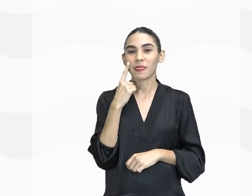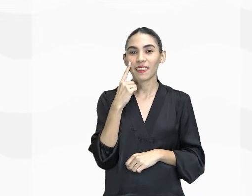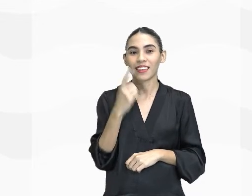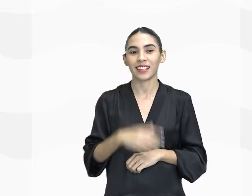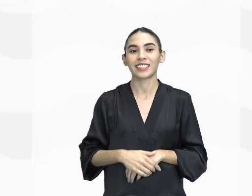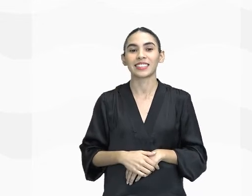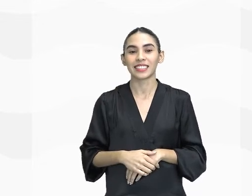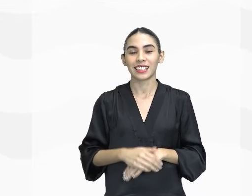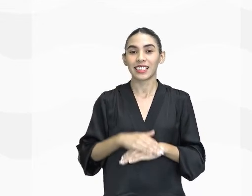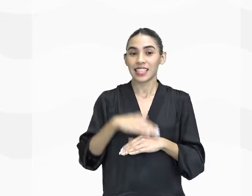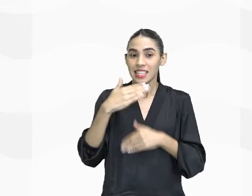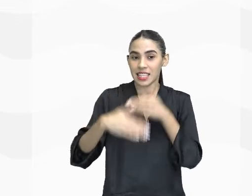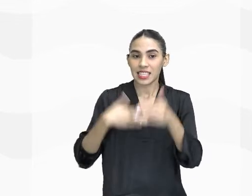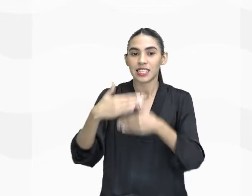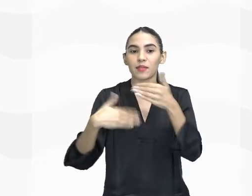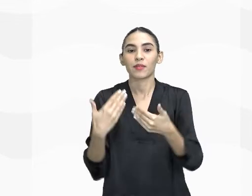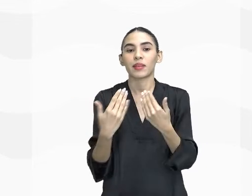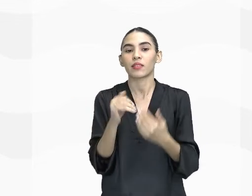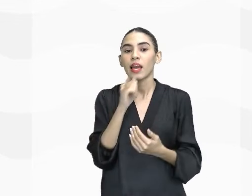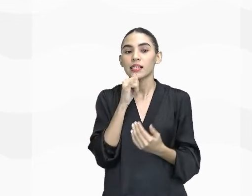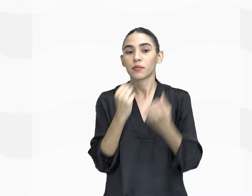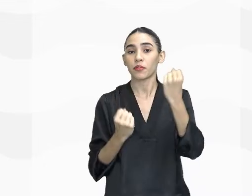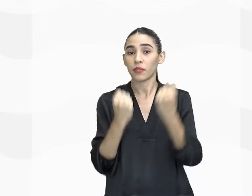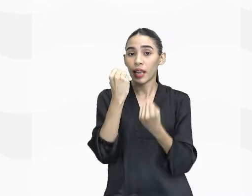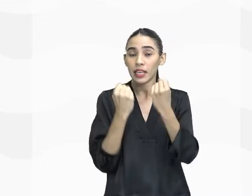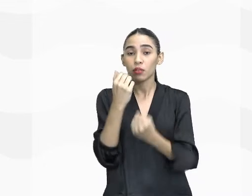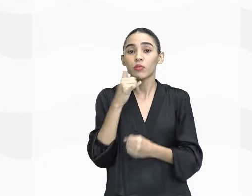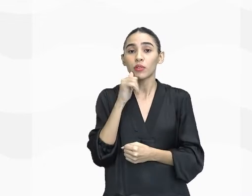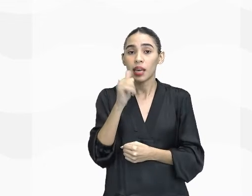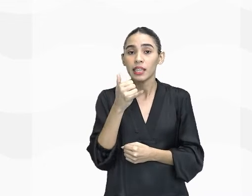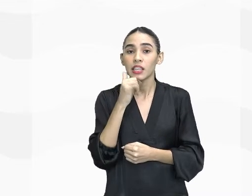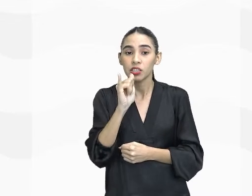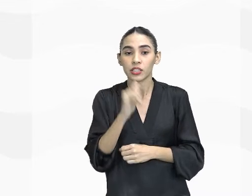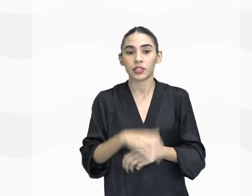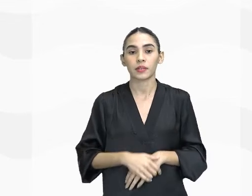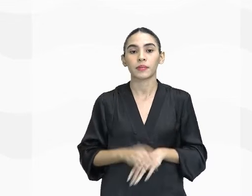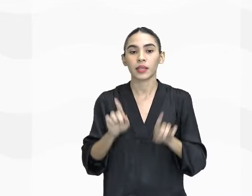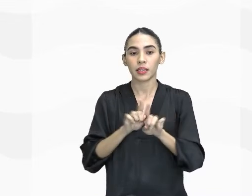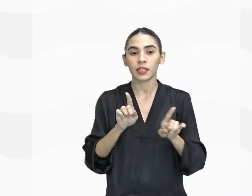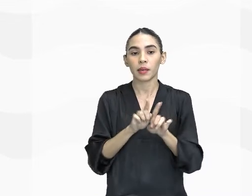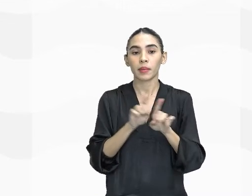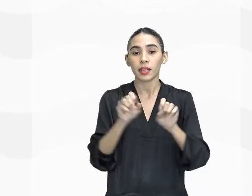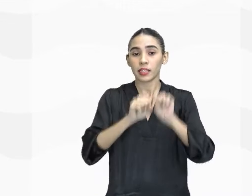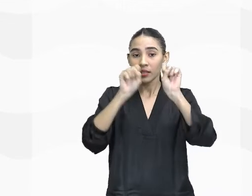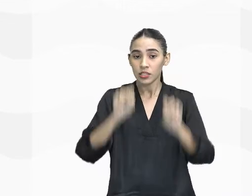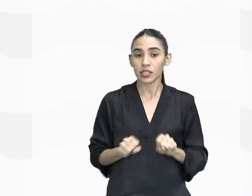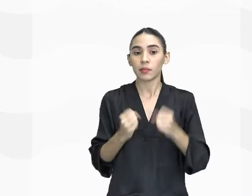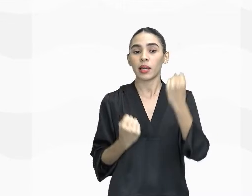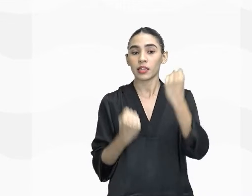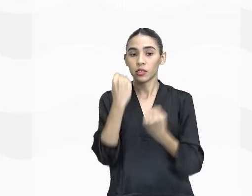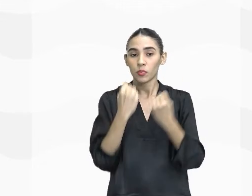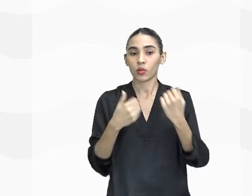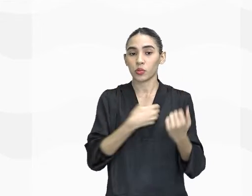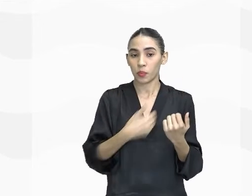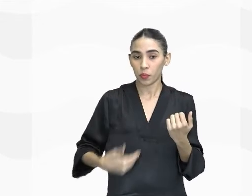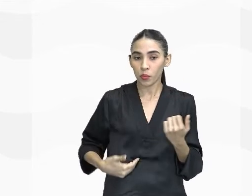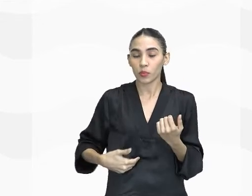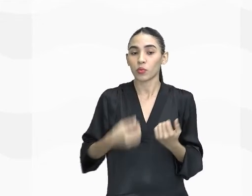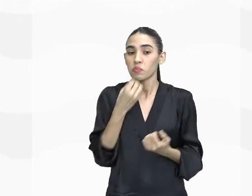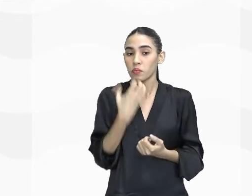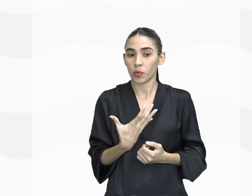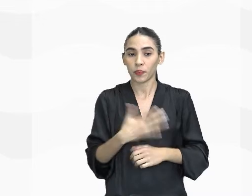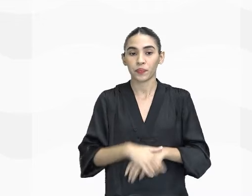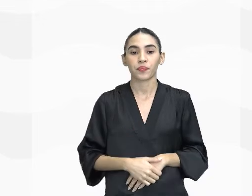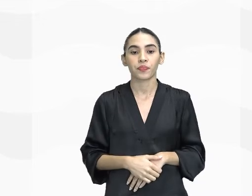temos o desenvolvimento de veículos elétricos e híbridos, biocombustíveis e sistemas de transporte público